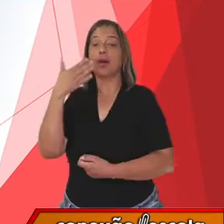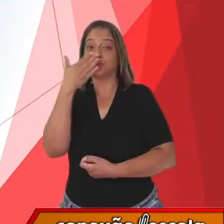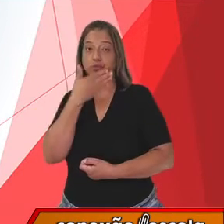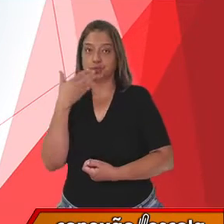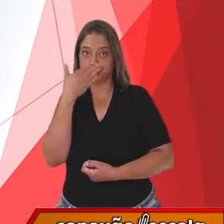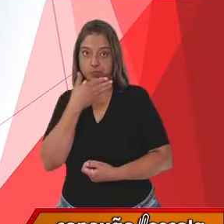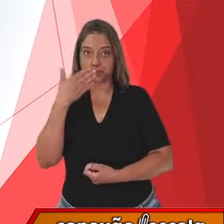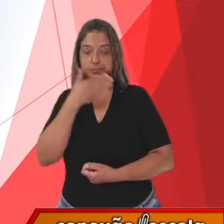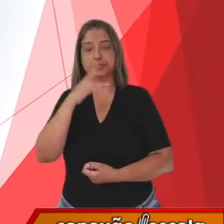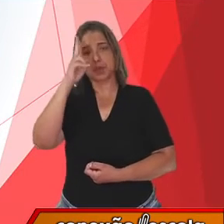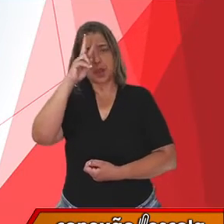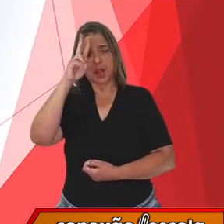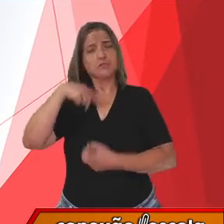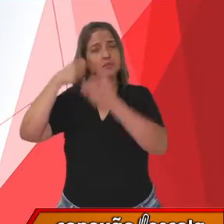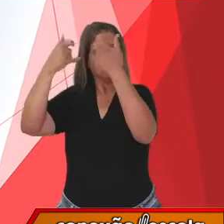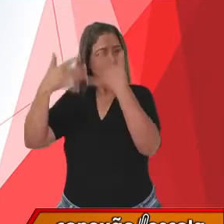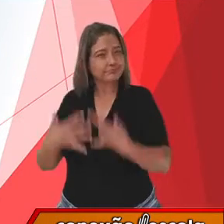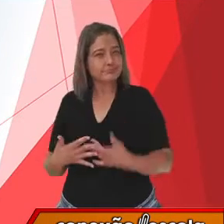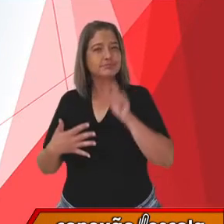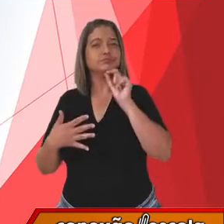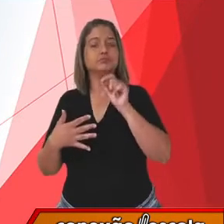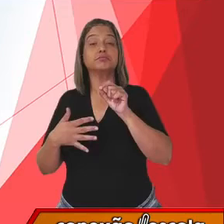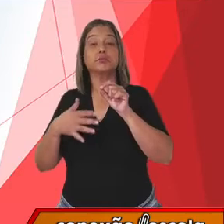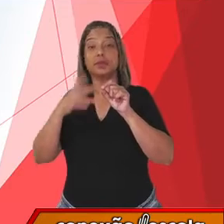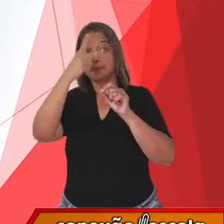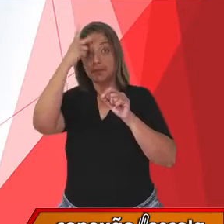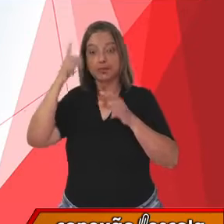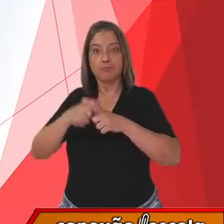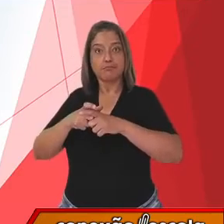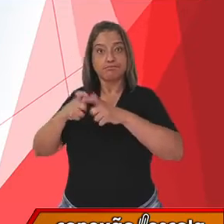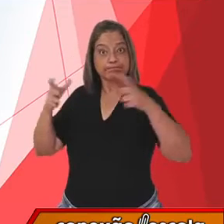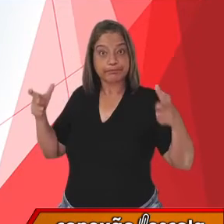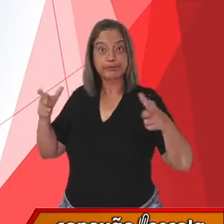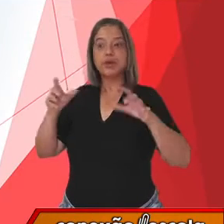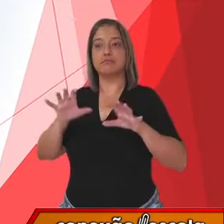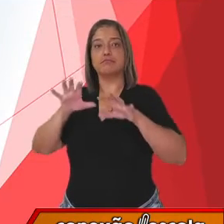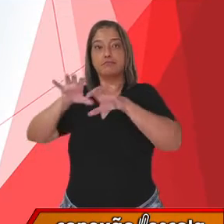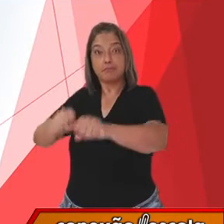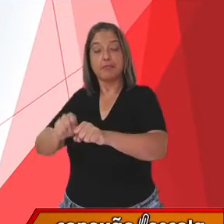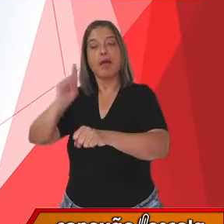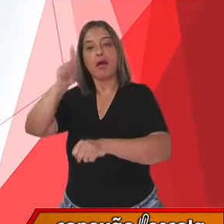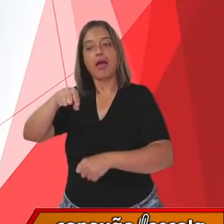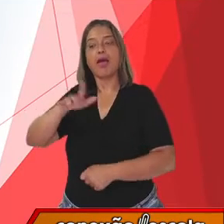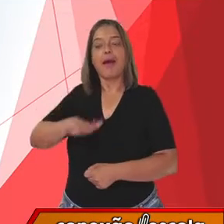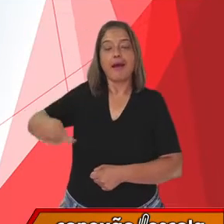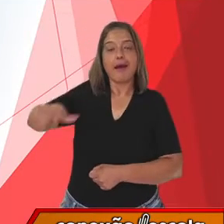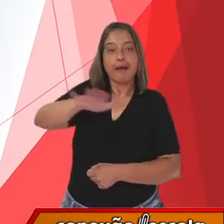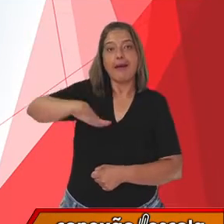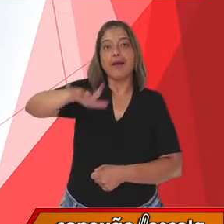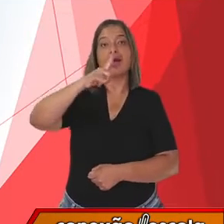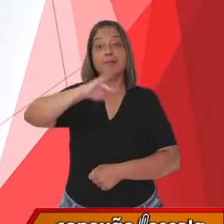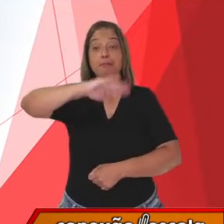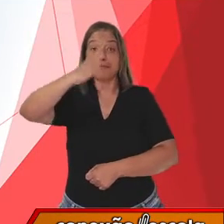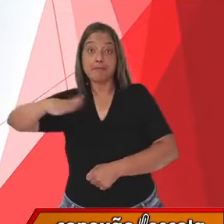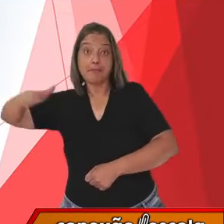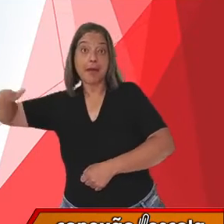ainda há pouco? A maioria da ocupação estava concentrada no litoral e ali se